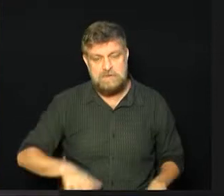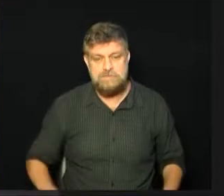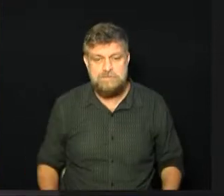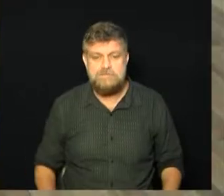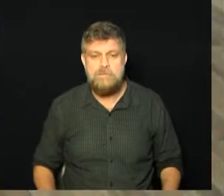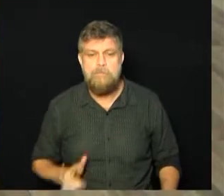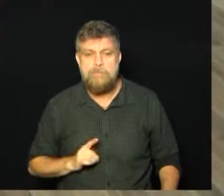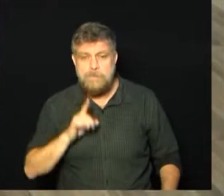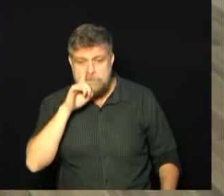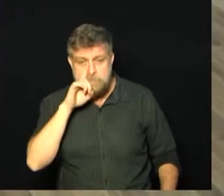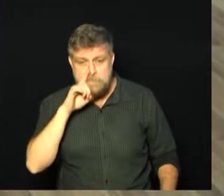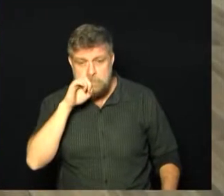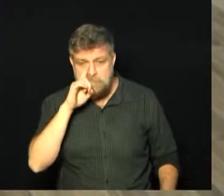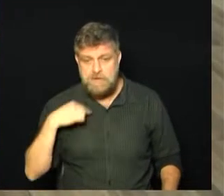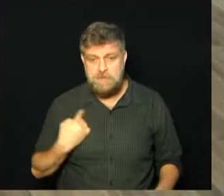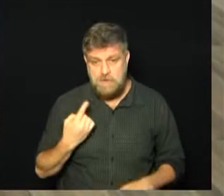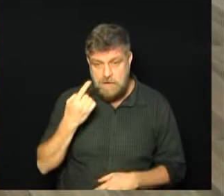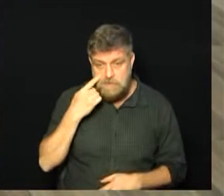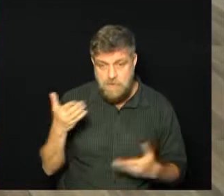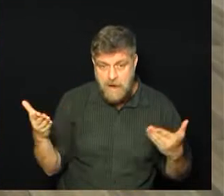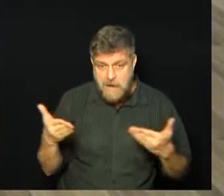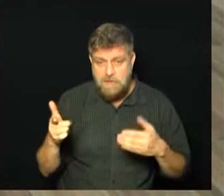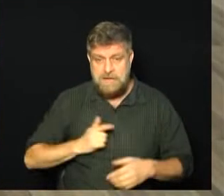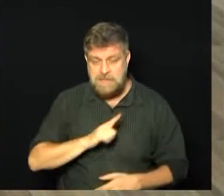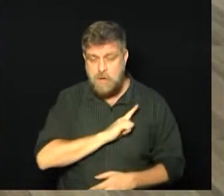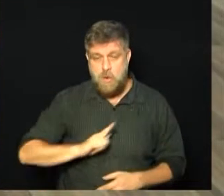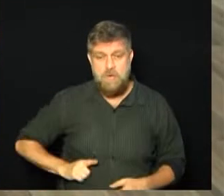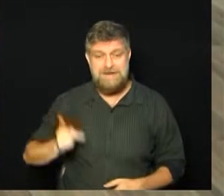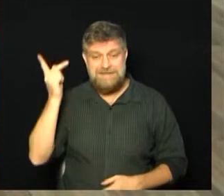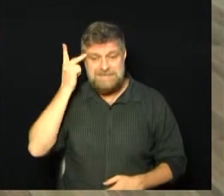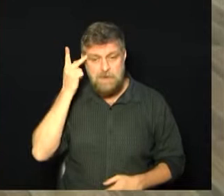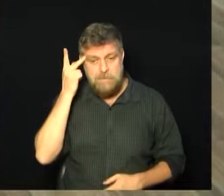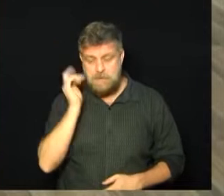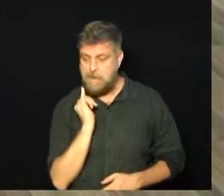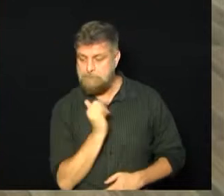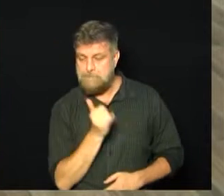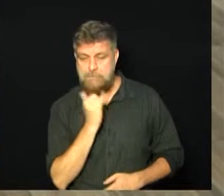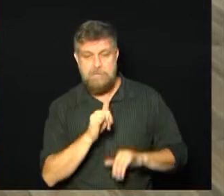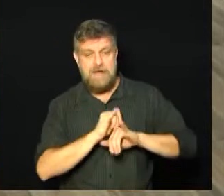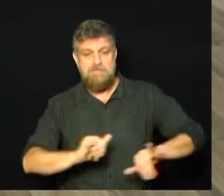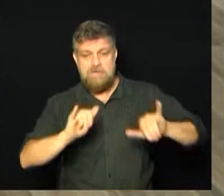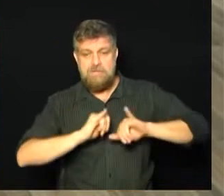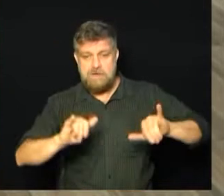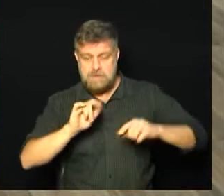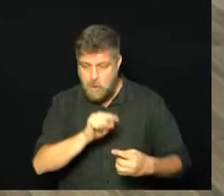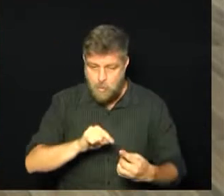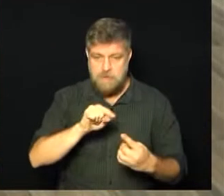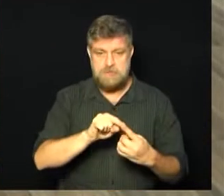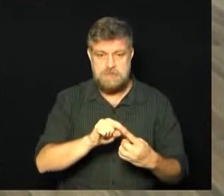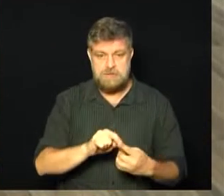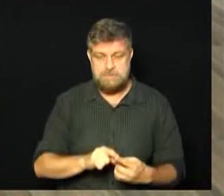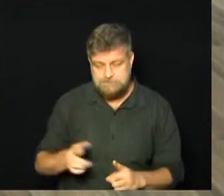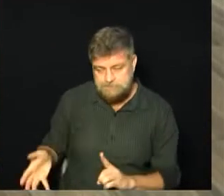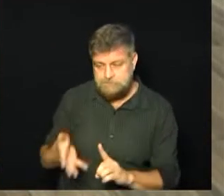de risco, inclusive nós assistimos agora há pouco o anúncio do governo do estado falando sobre uma campanha justamente para tentar envolver